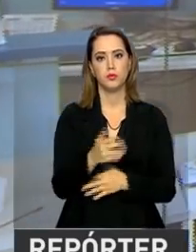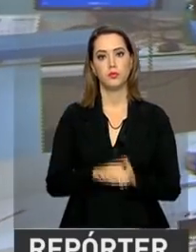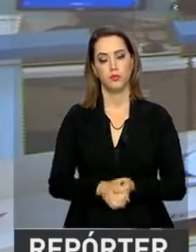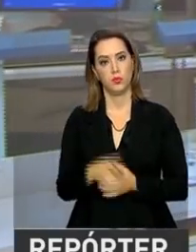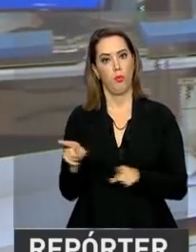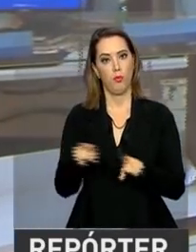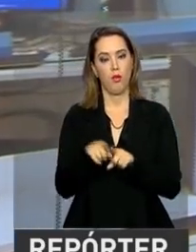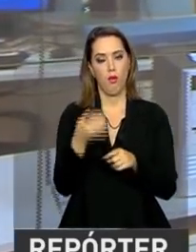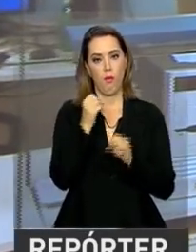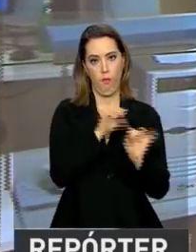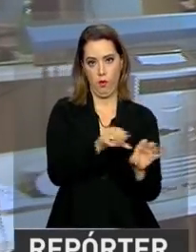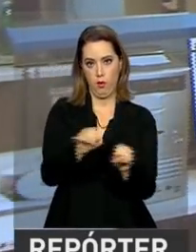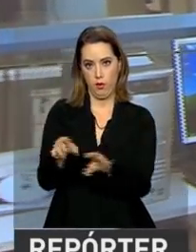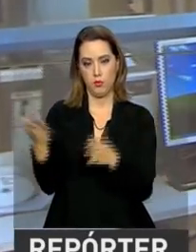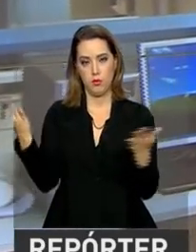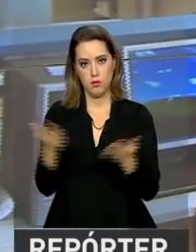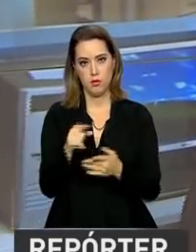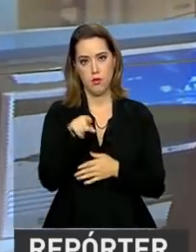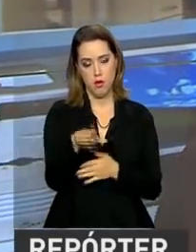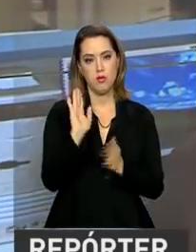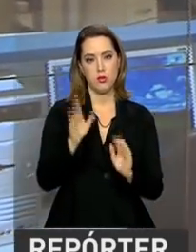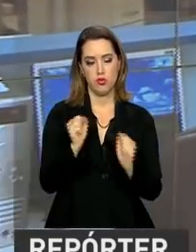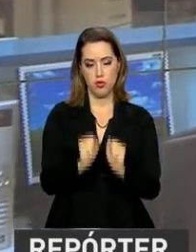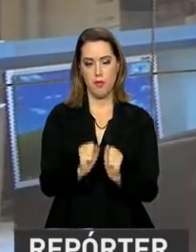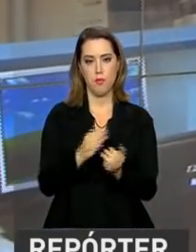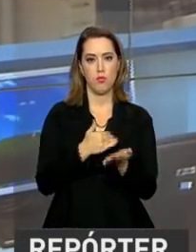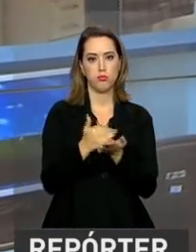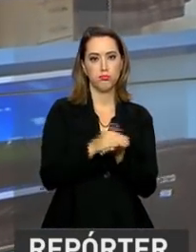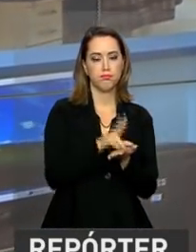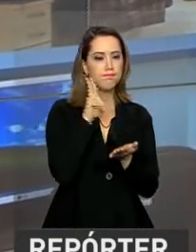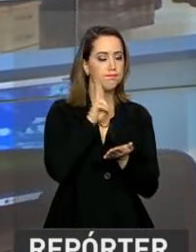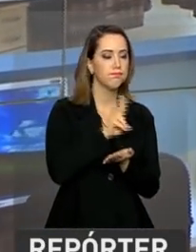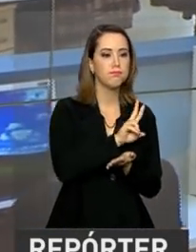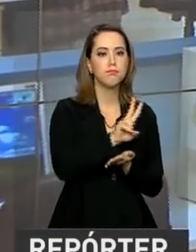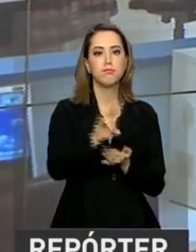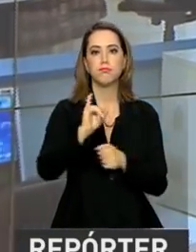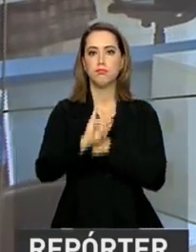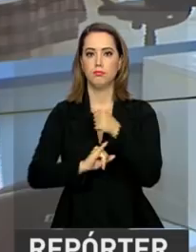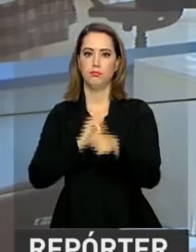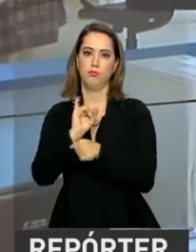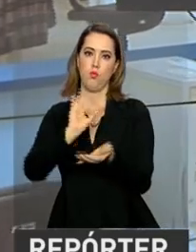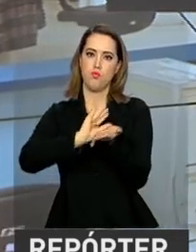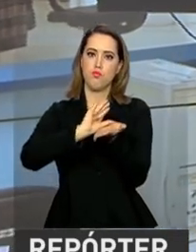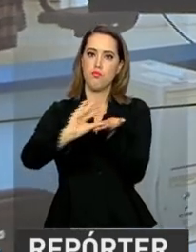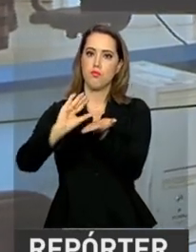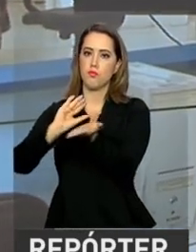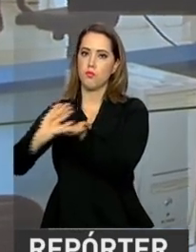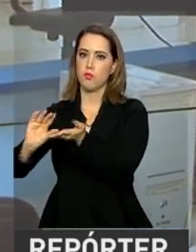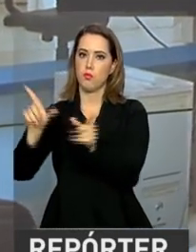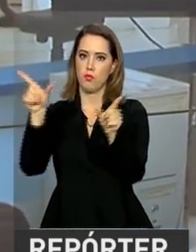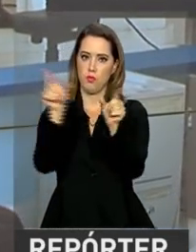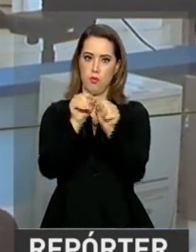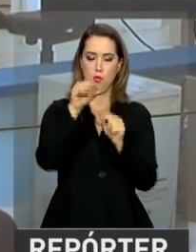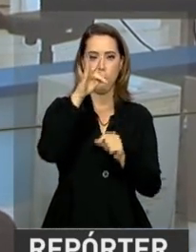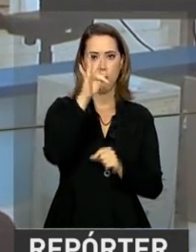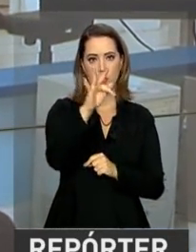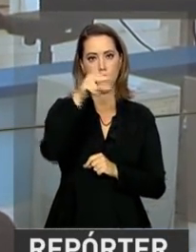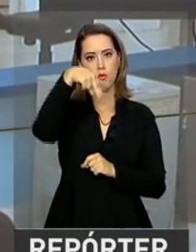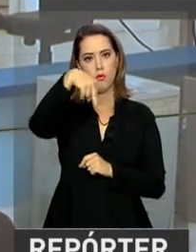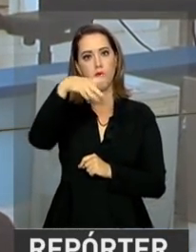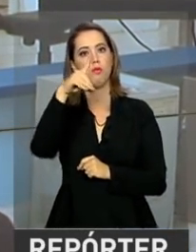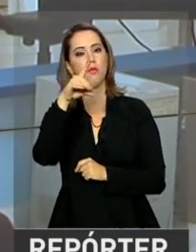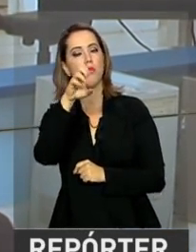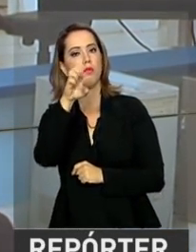falar em educação, a partir de agora será possível acompanhar pela internet o repasse de recursos do FNDE, o Fundo Nacional de